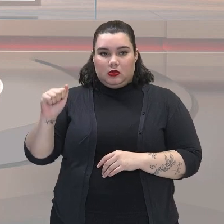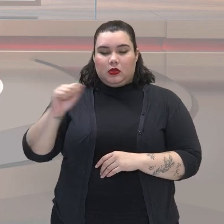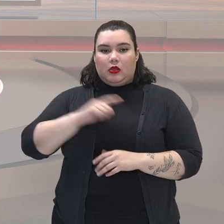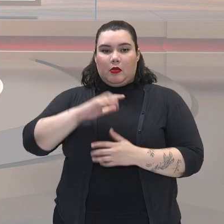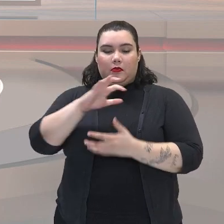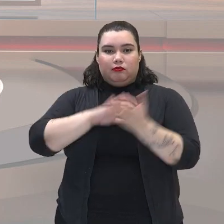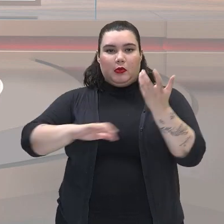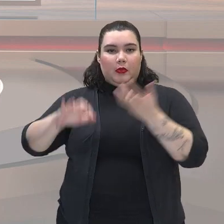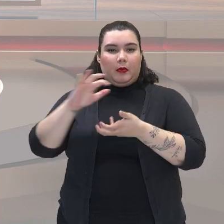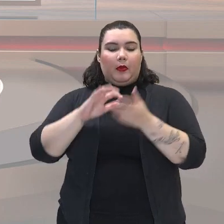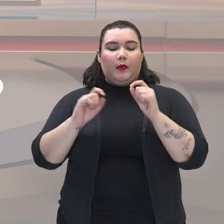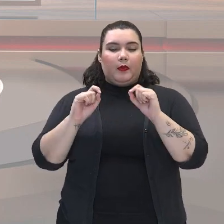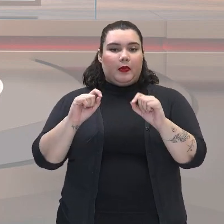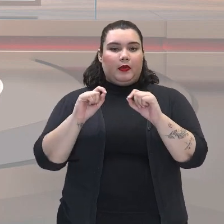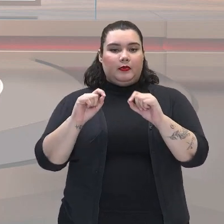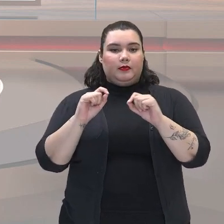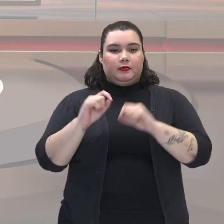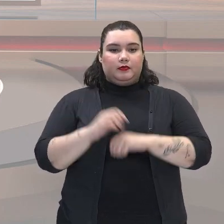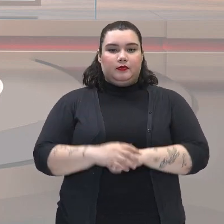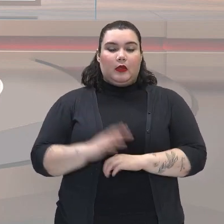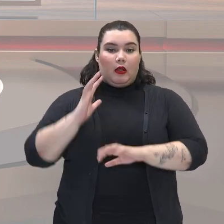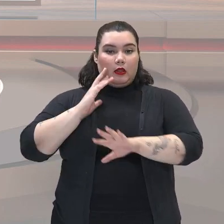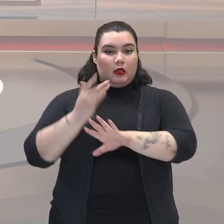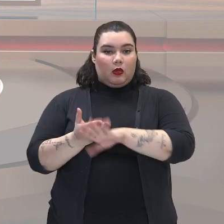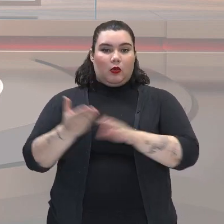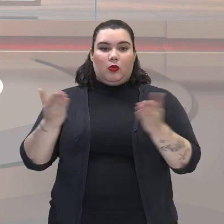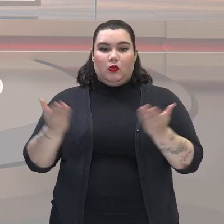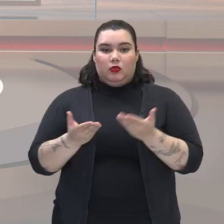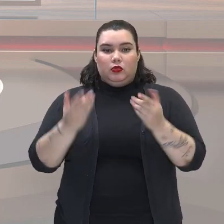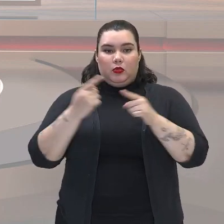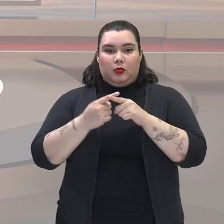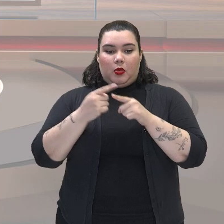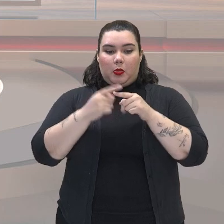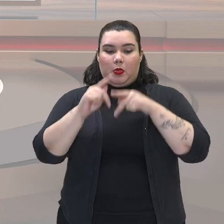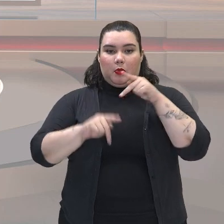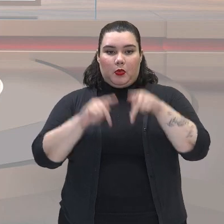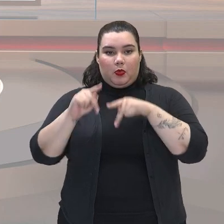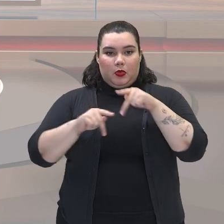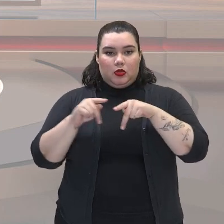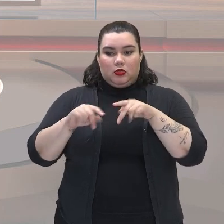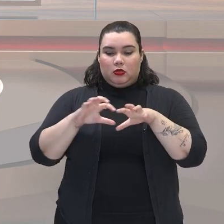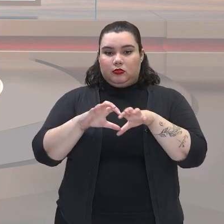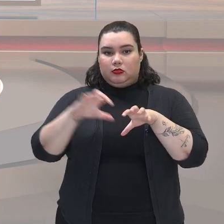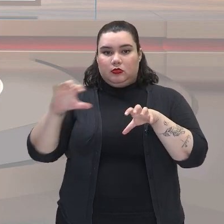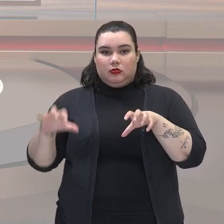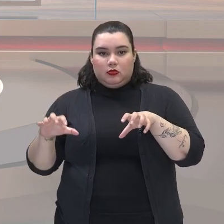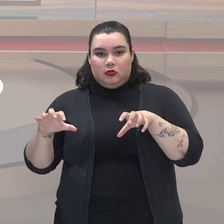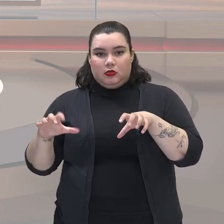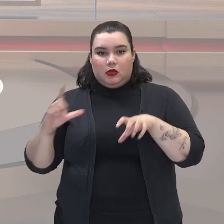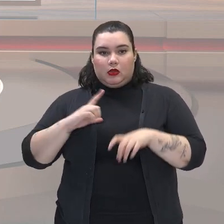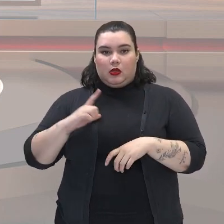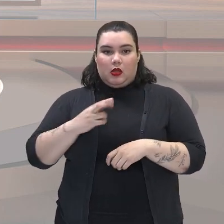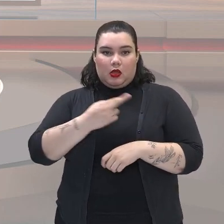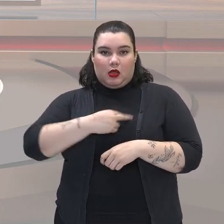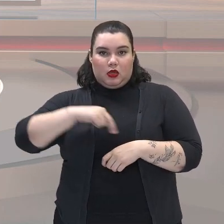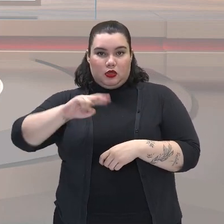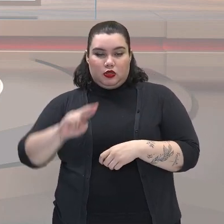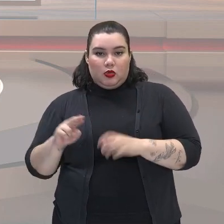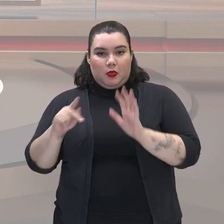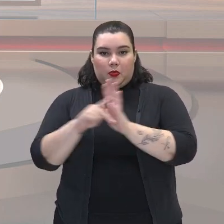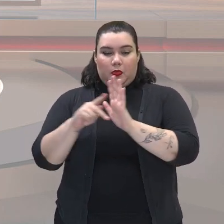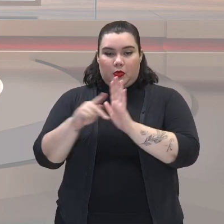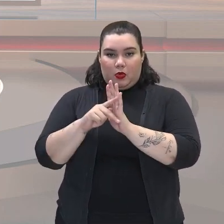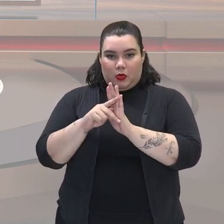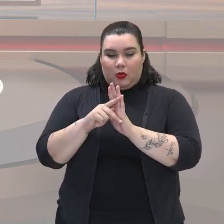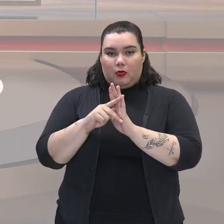mais atual, né, que existe até os dias de hoje, porque parte da população da Caxemira tem religião islâmica e parte